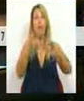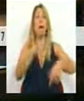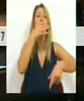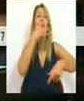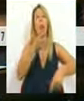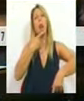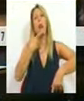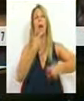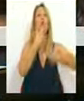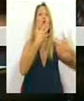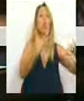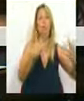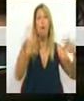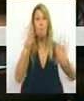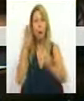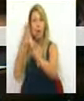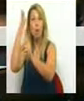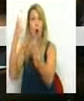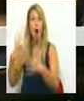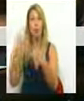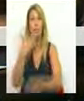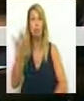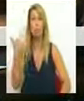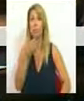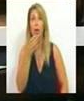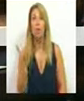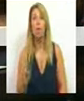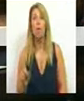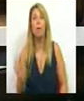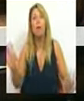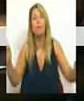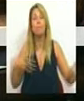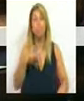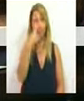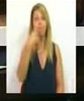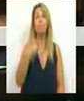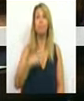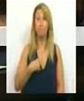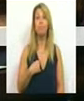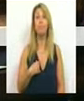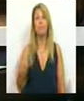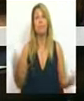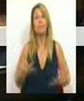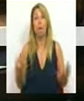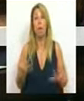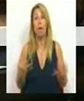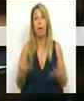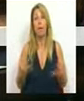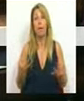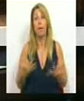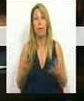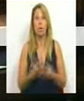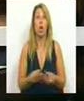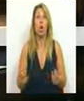orçamento. De alguma maneira, isso tem sido, essa lacuna tem sido amplamente colmatada pela vossa